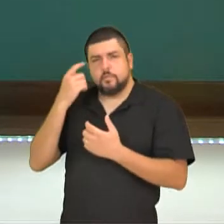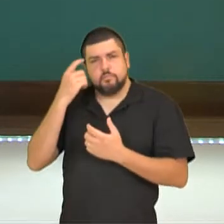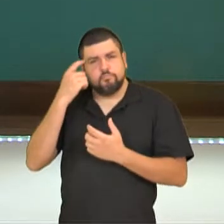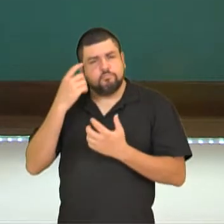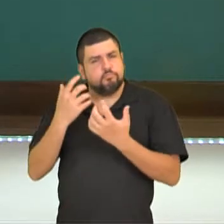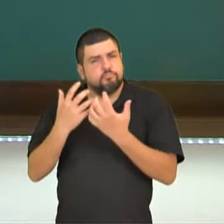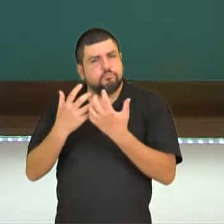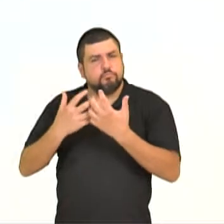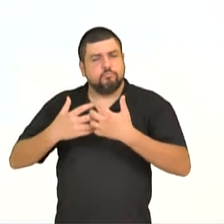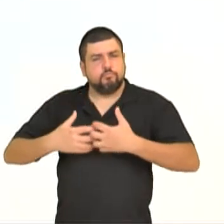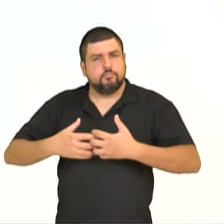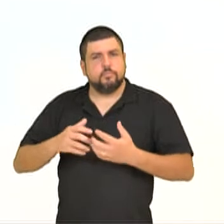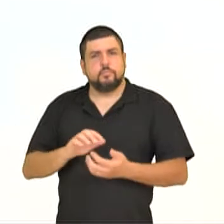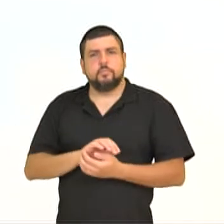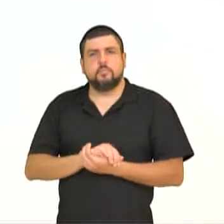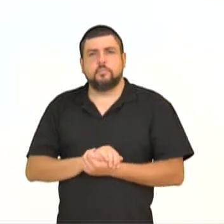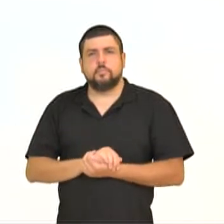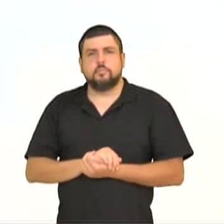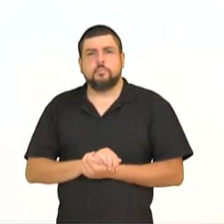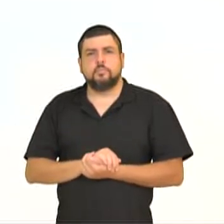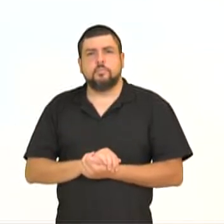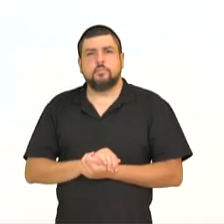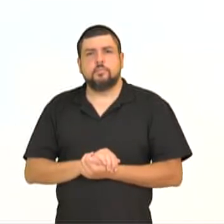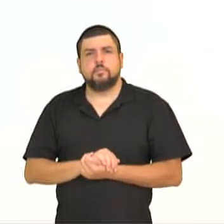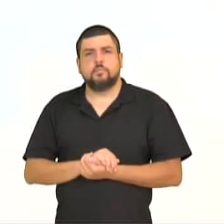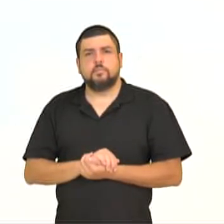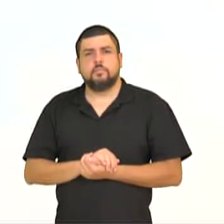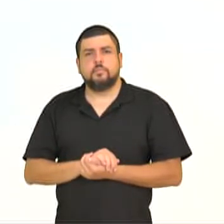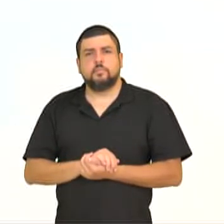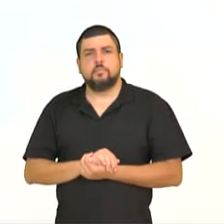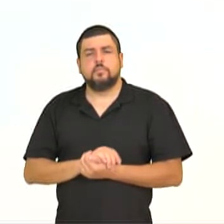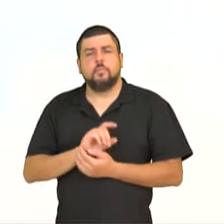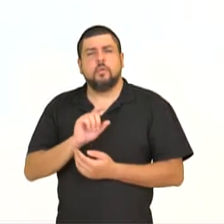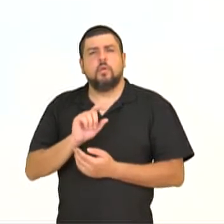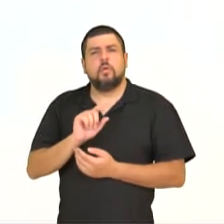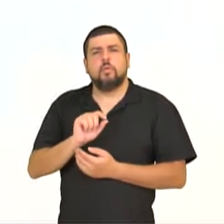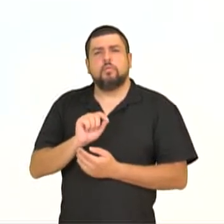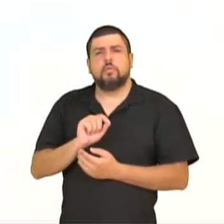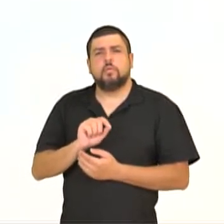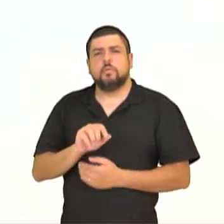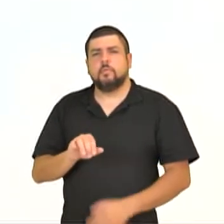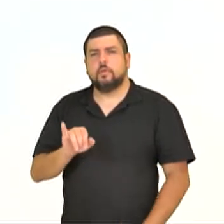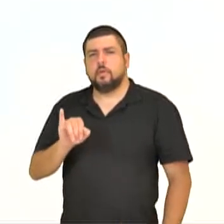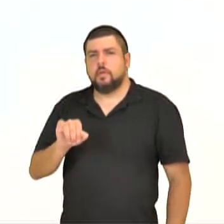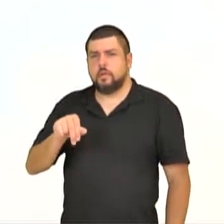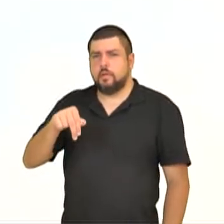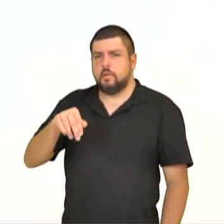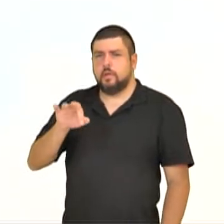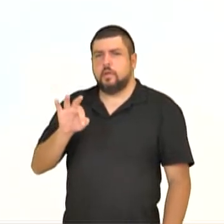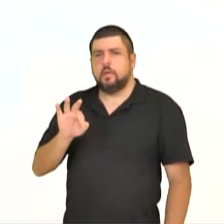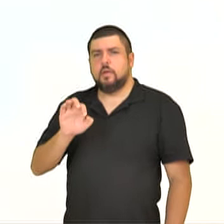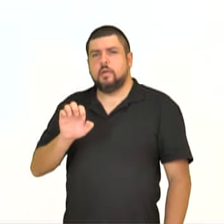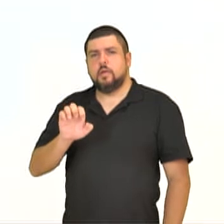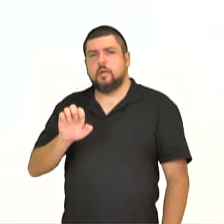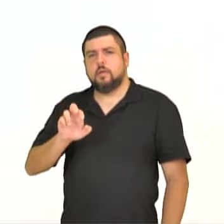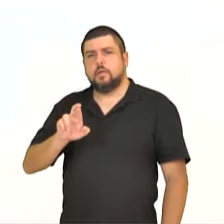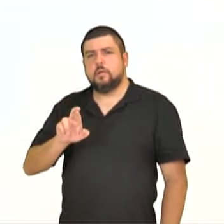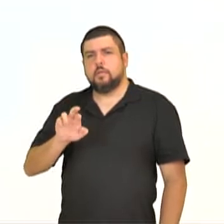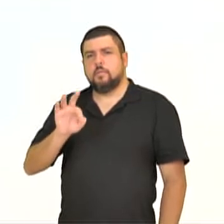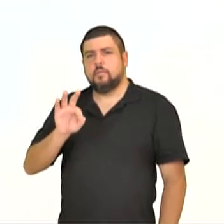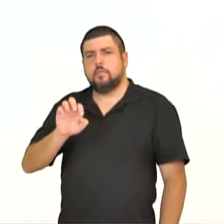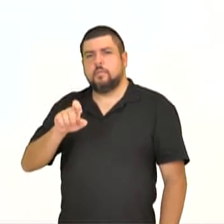Intertextualidad. ¿Qué se entiende por intertextualidad? ¿Qué características tiene? ¿Cómo